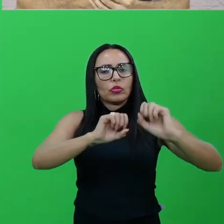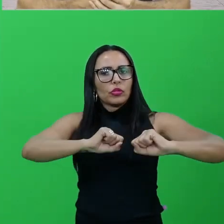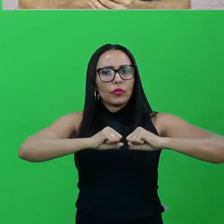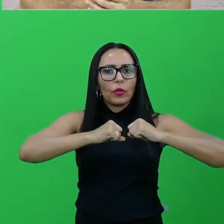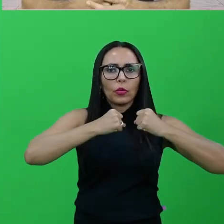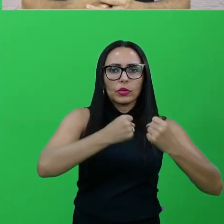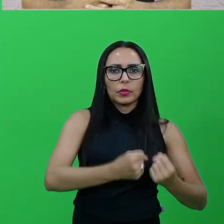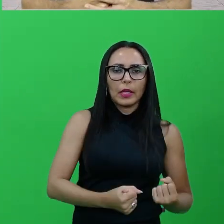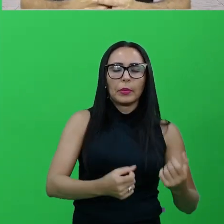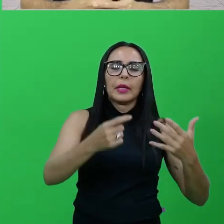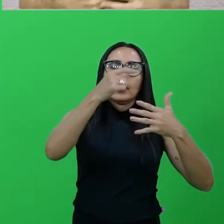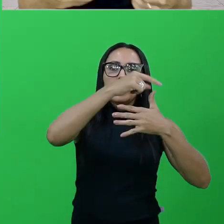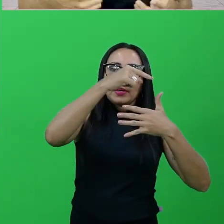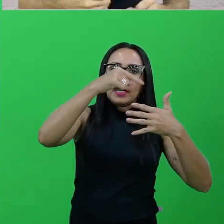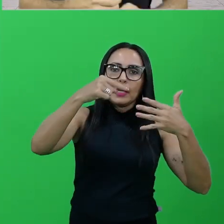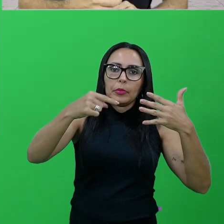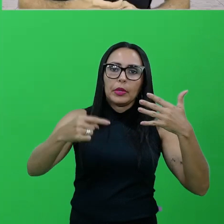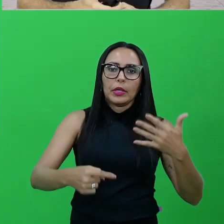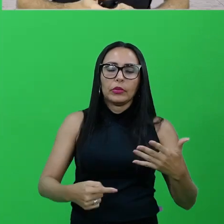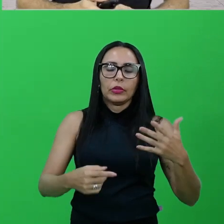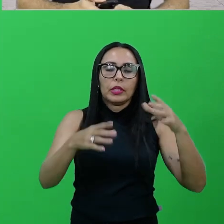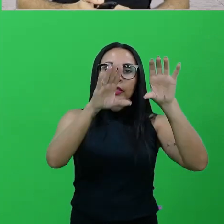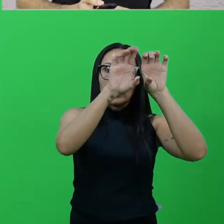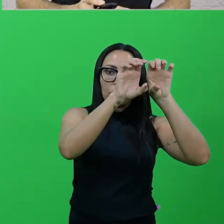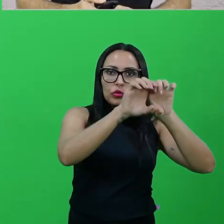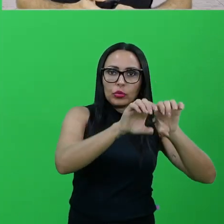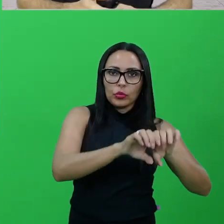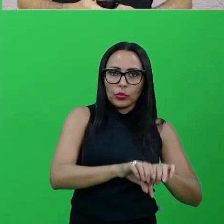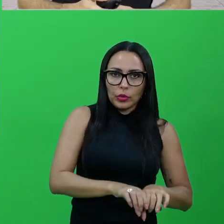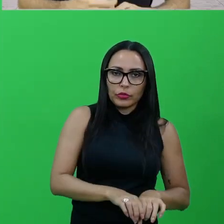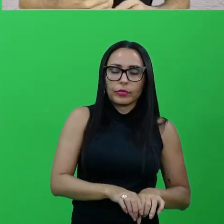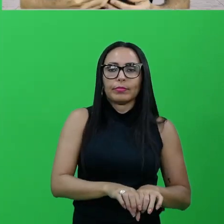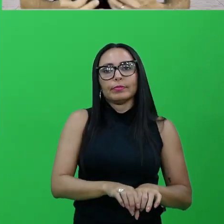modificar elementos, né, das estruturas organizacionais.